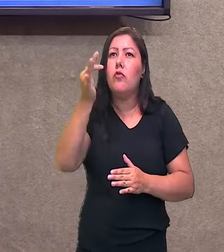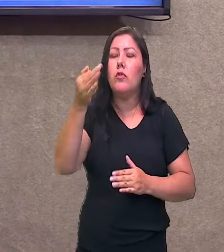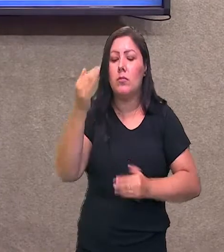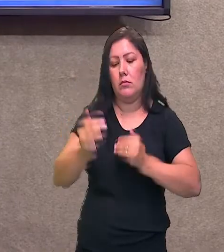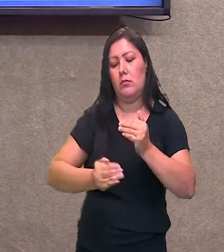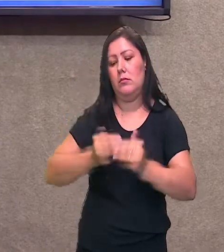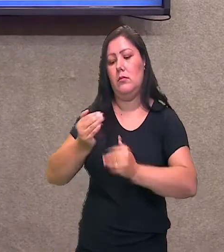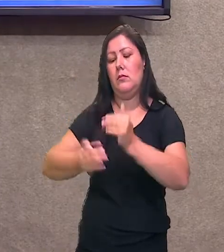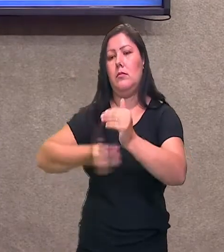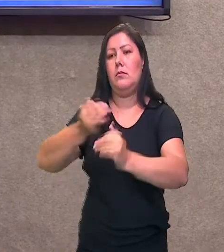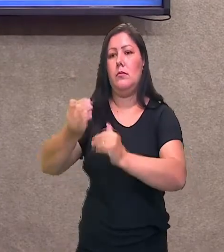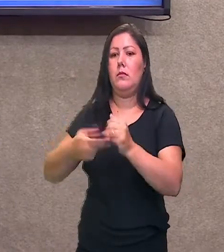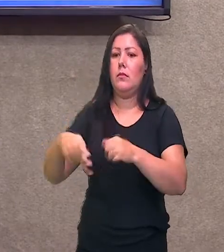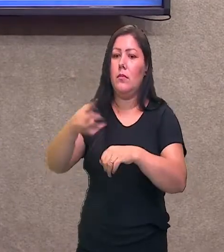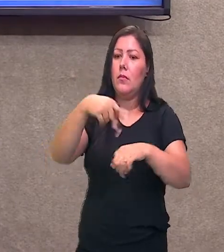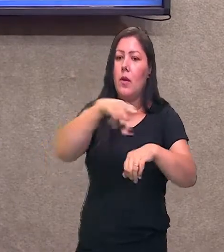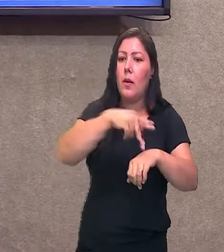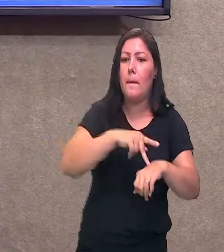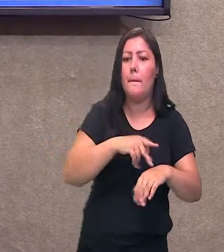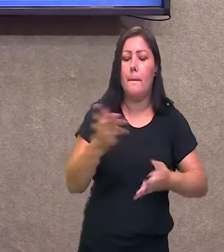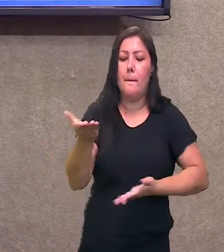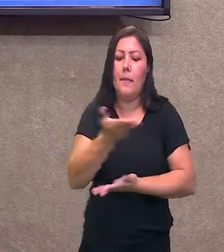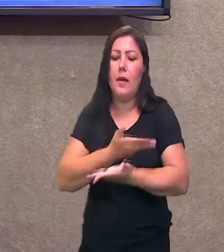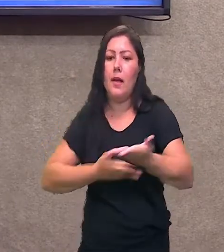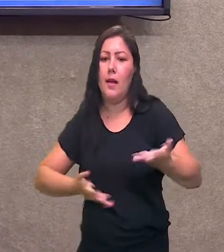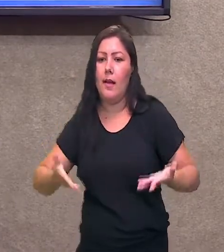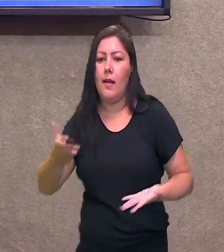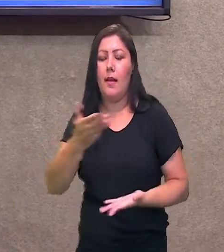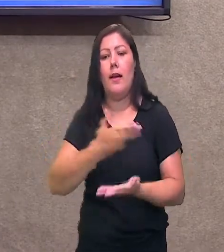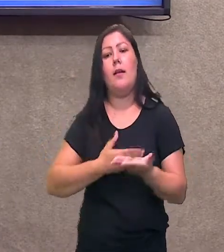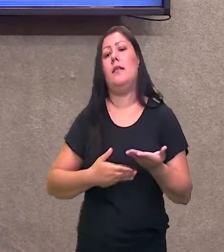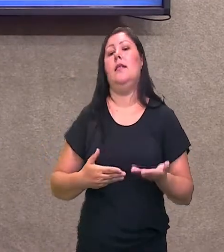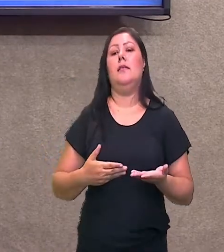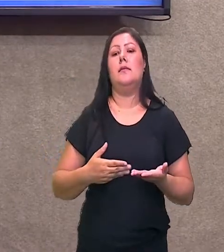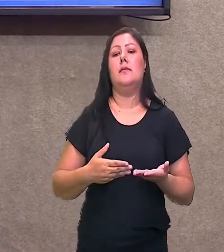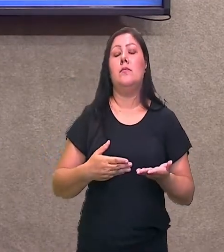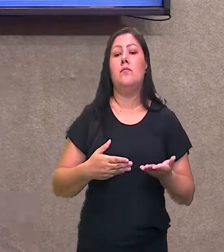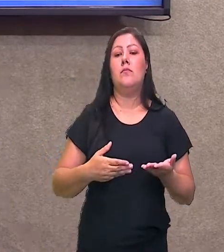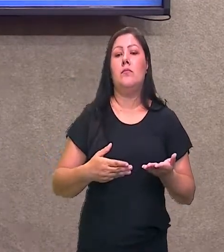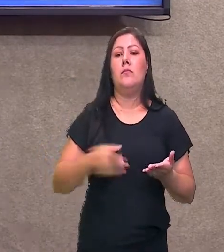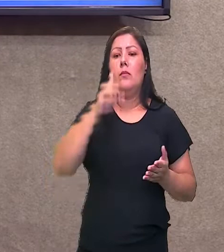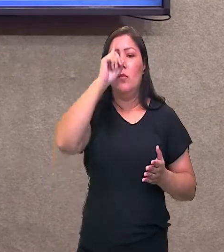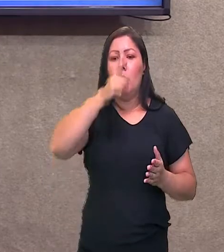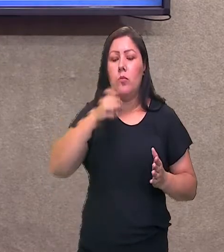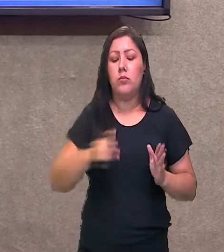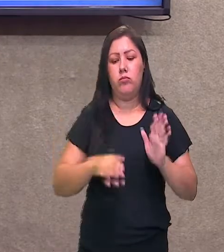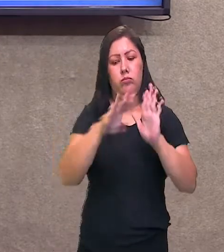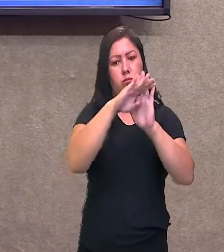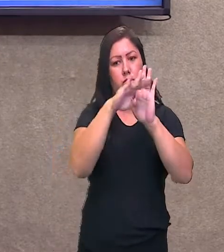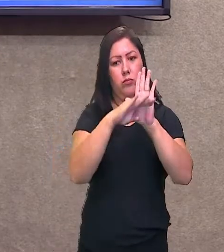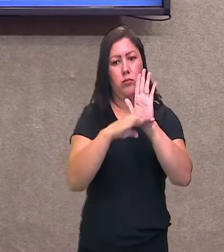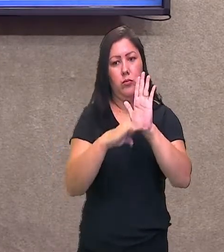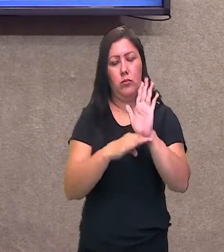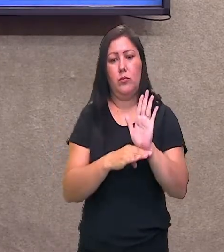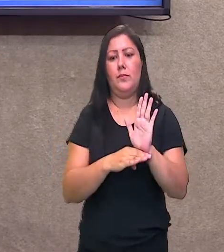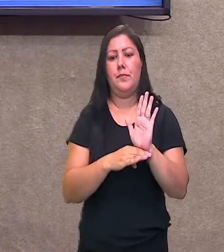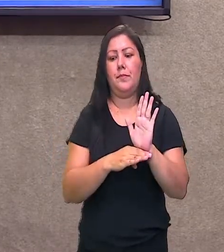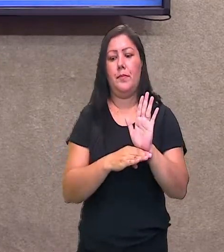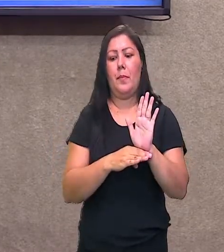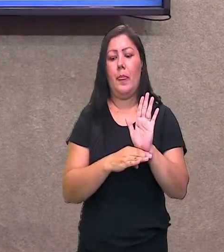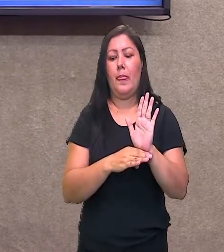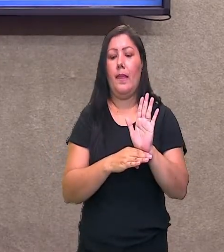relações internacionais determinam a formação de um novo Estado-nação, aquele